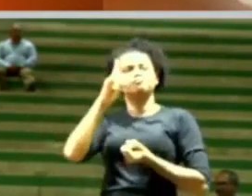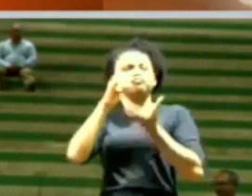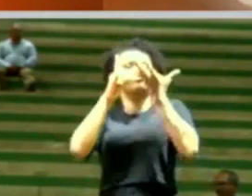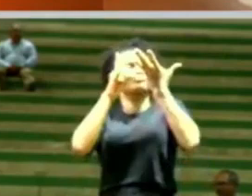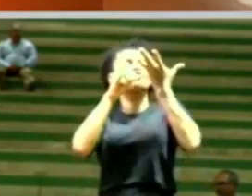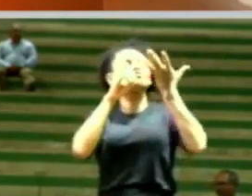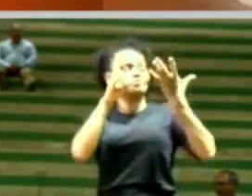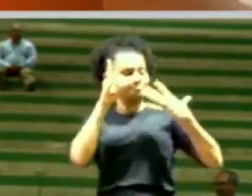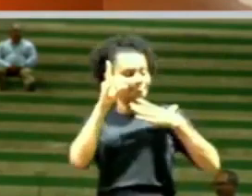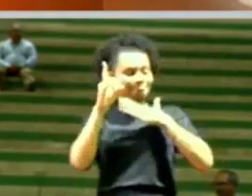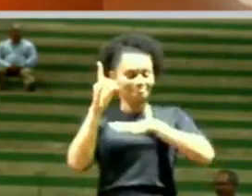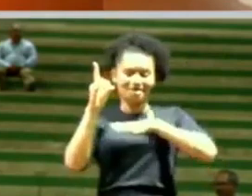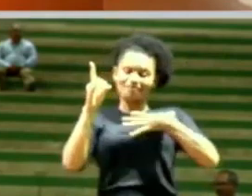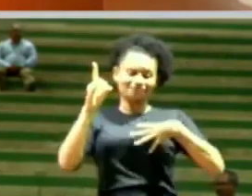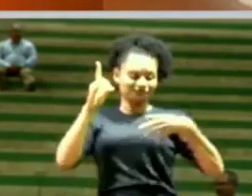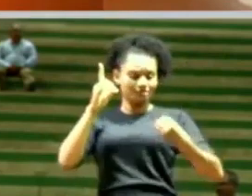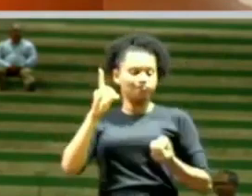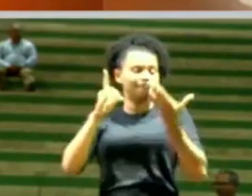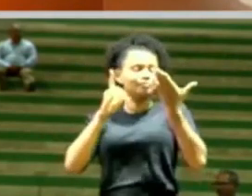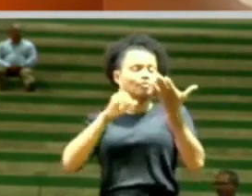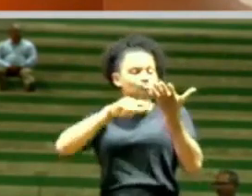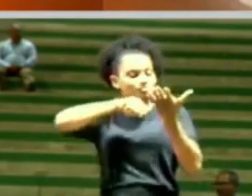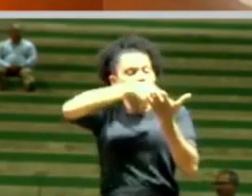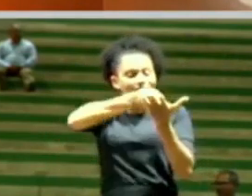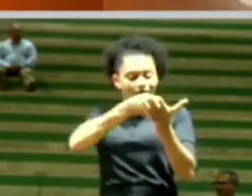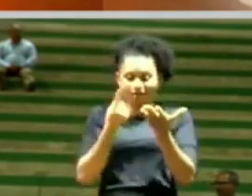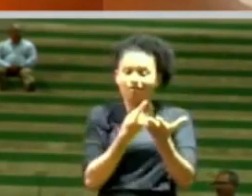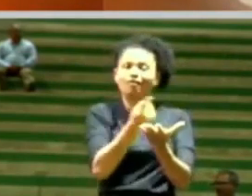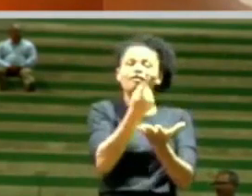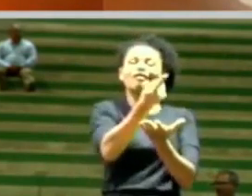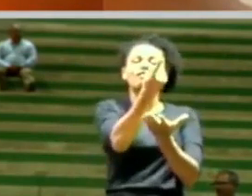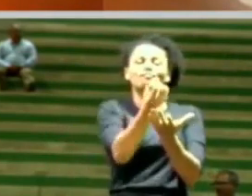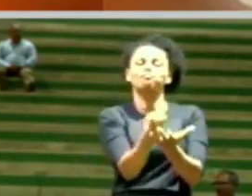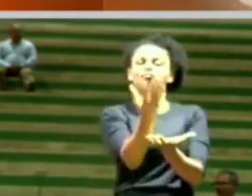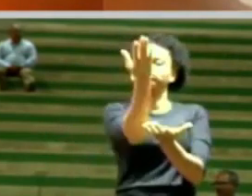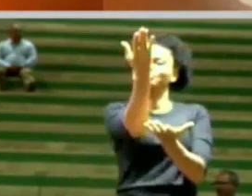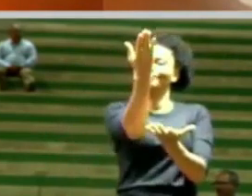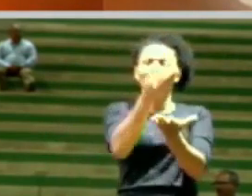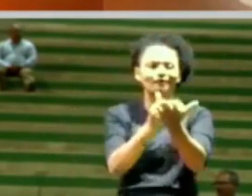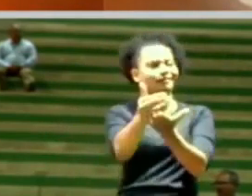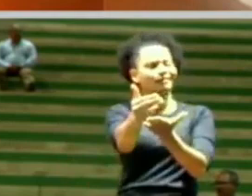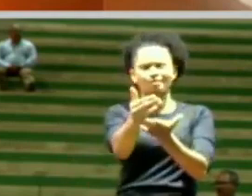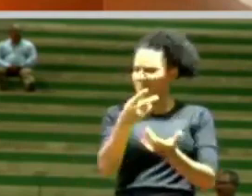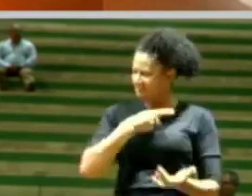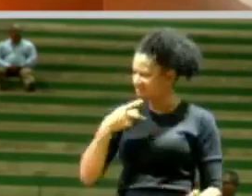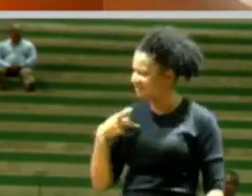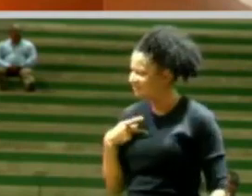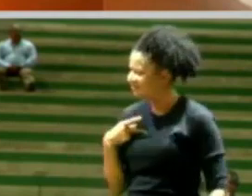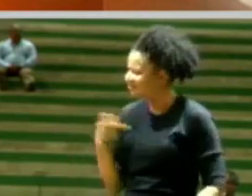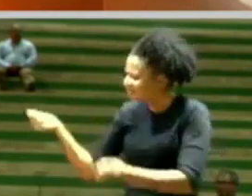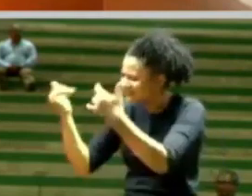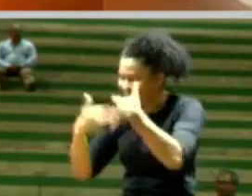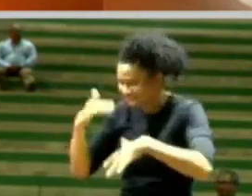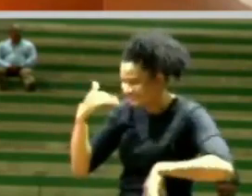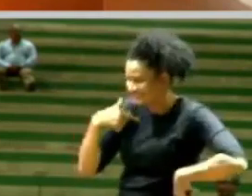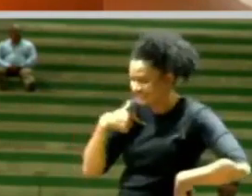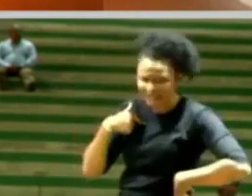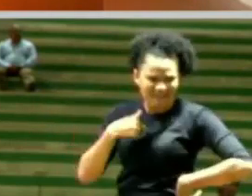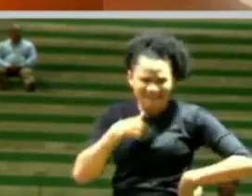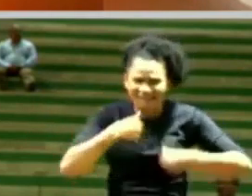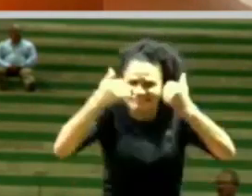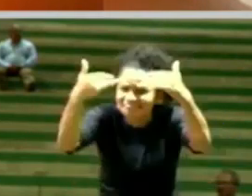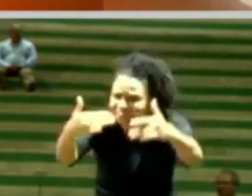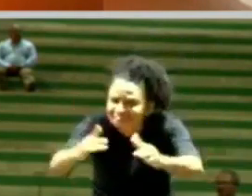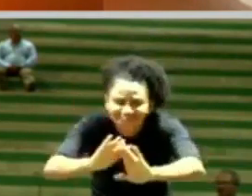filha. E o nome dela é Eternidade. E aí começou a eternidade. Pastor, me explique. Eu te